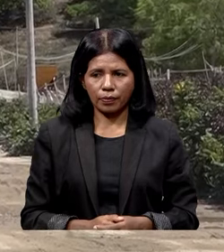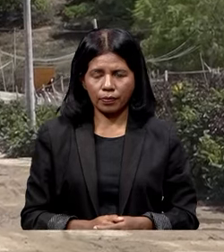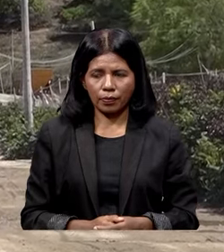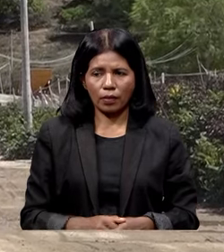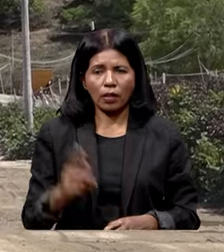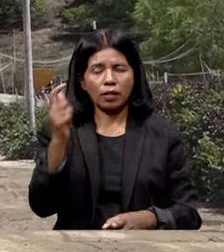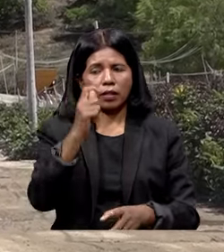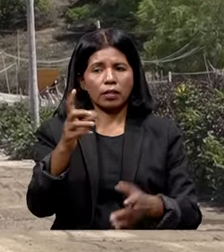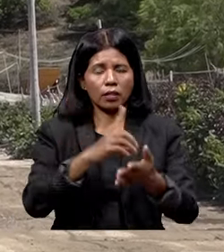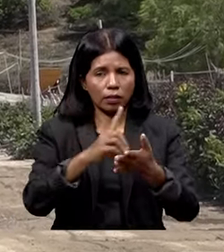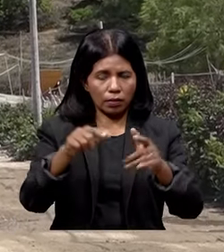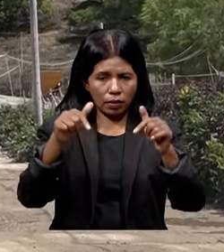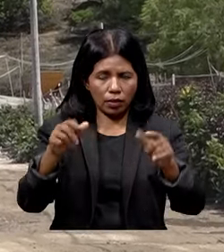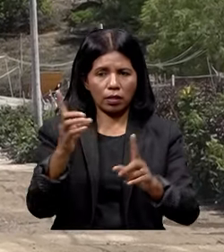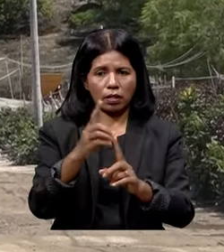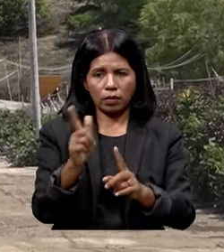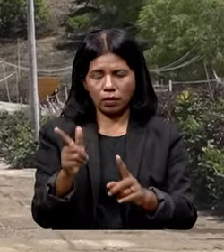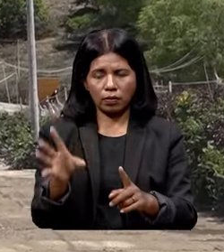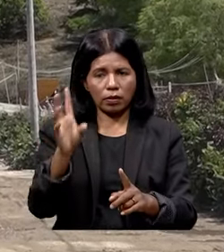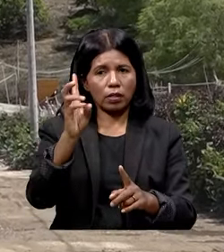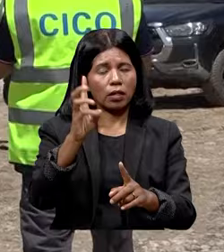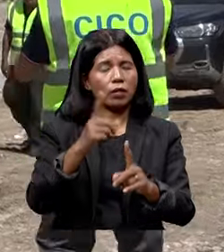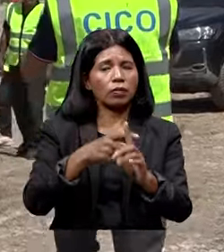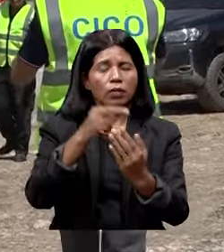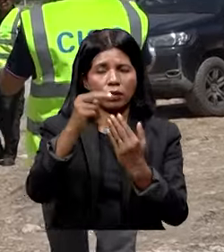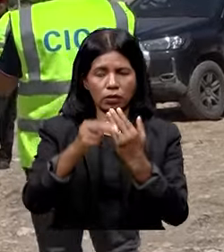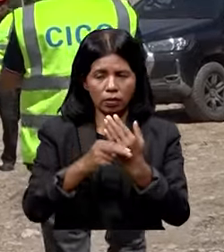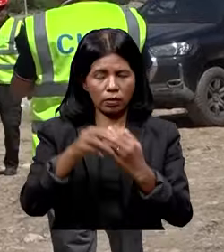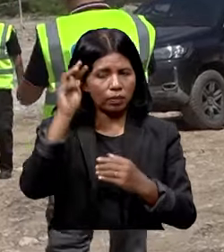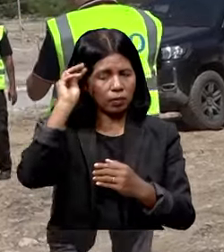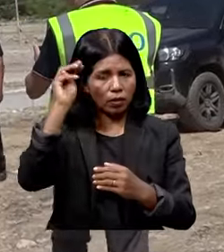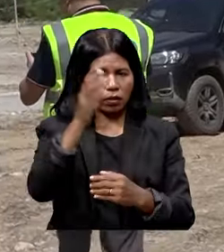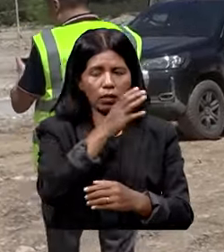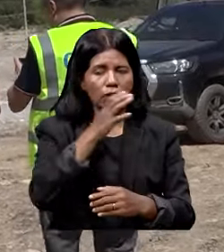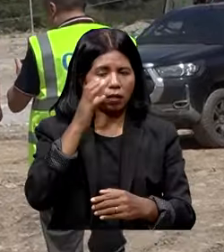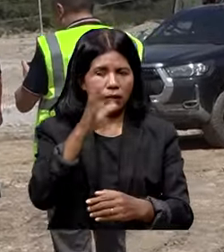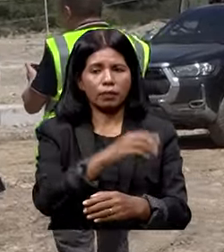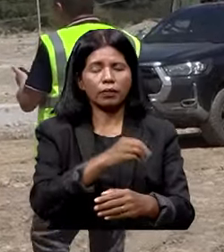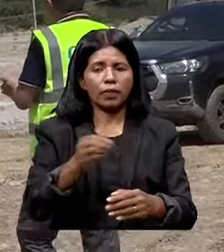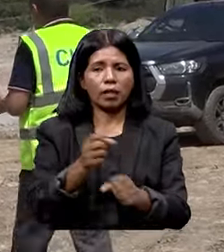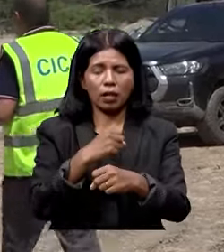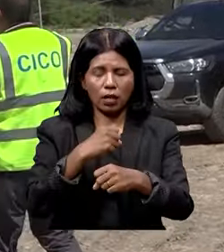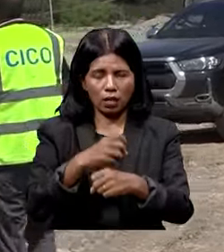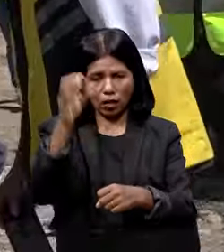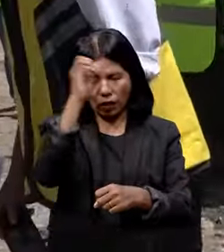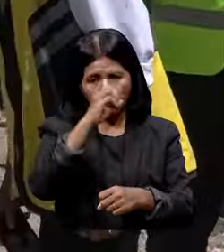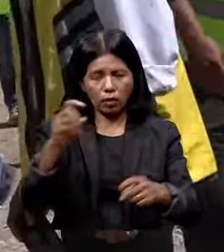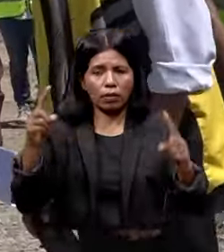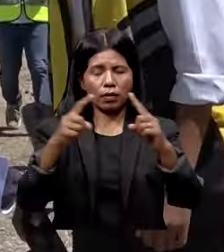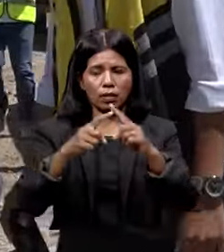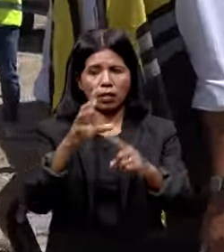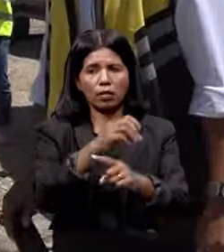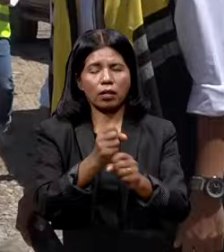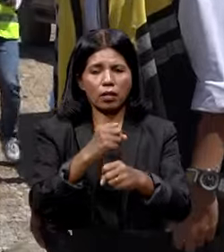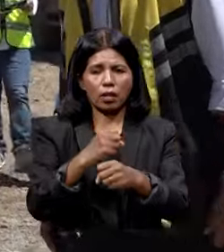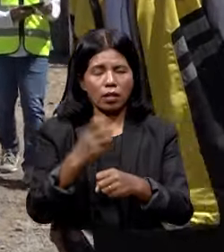Terça semana ne loron ronulu resinen fulo novembro ministro agricultura pecuária pesca na floresta hala observação ba construção